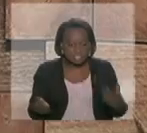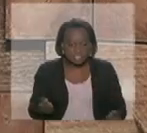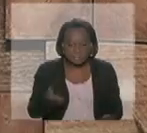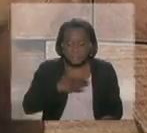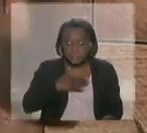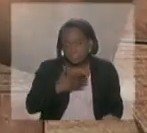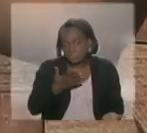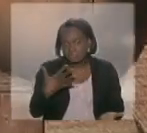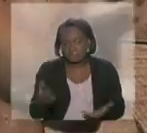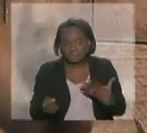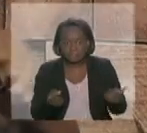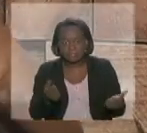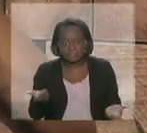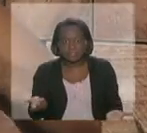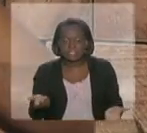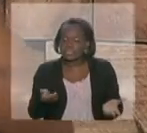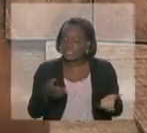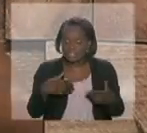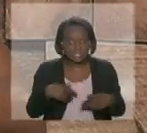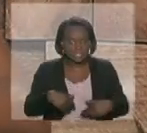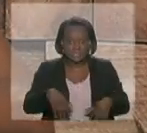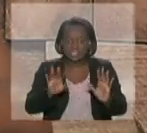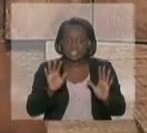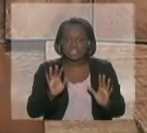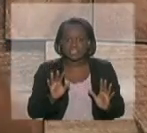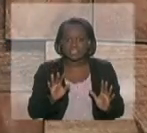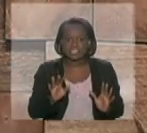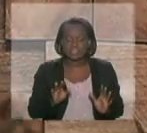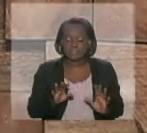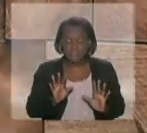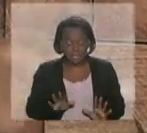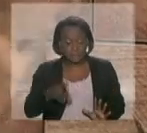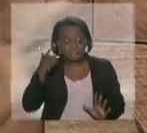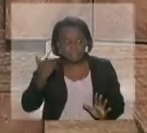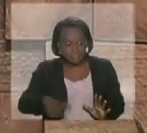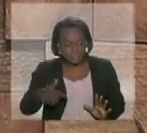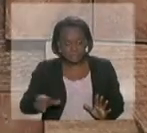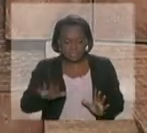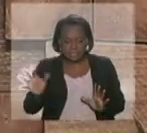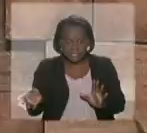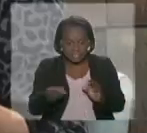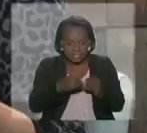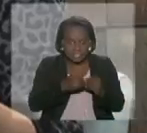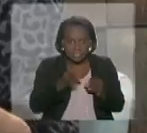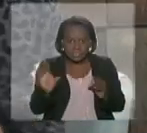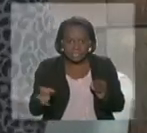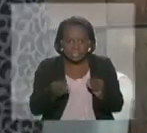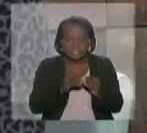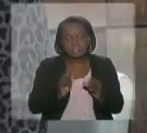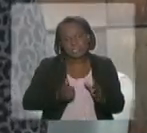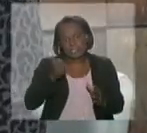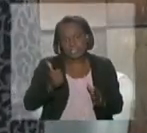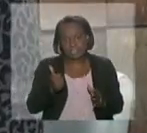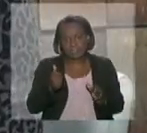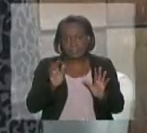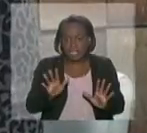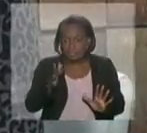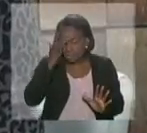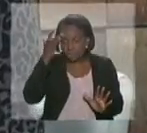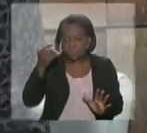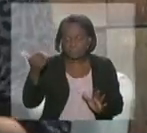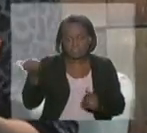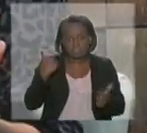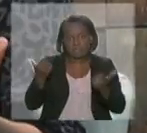aqui é meu Ah isso aqui também é meu Entendeu foi assim foi num e quanto mais se agrega melhor se é